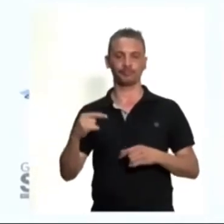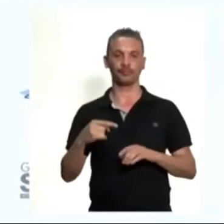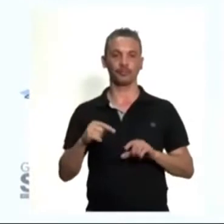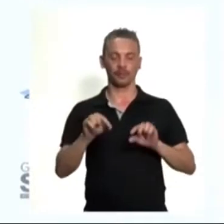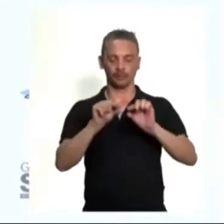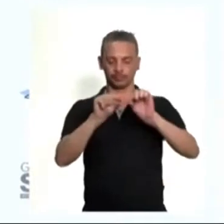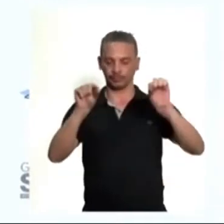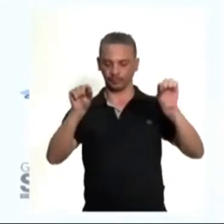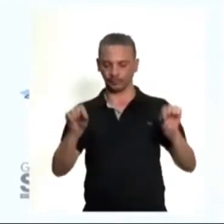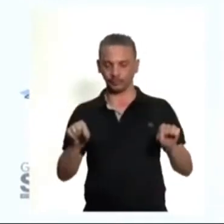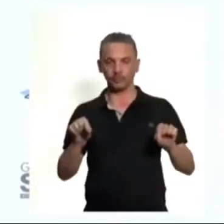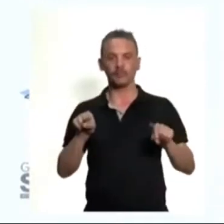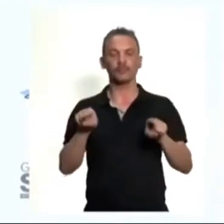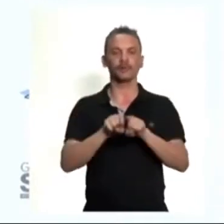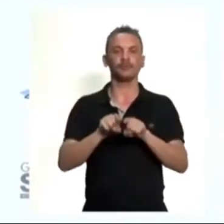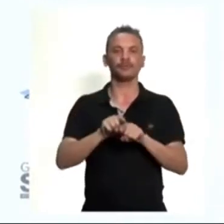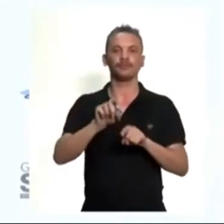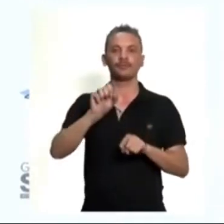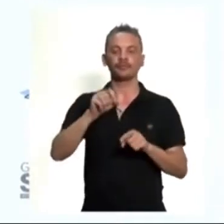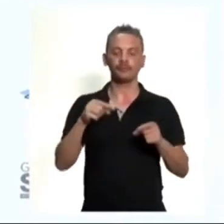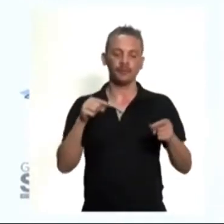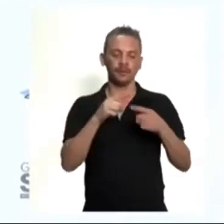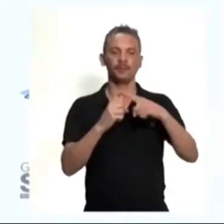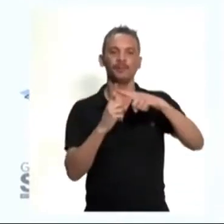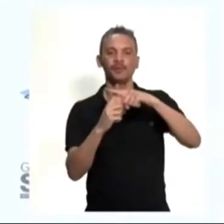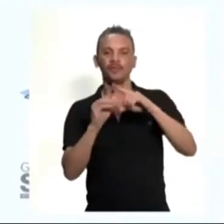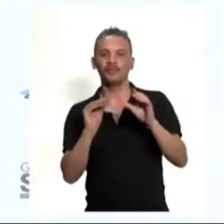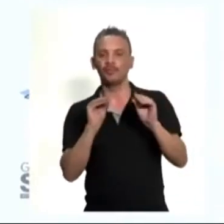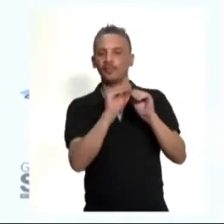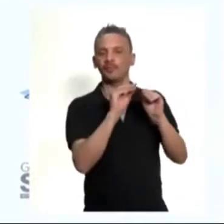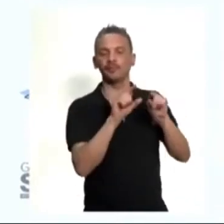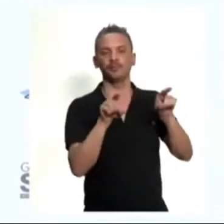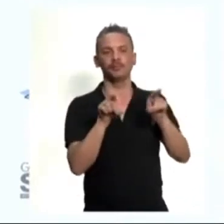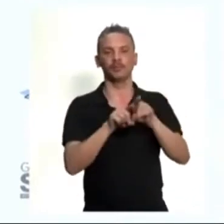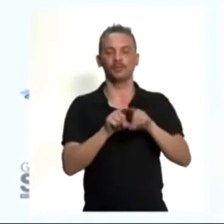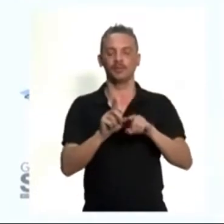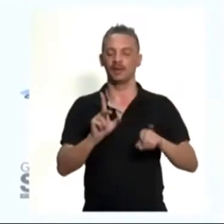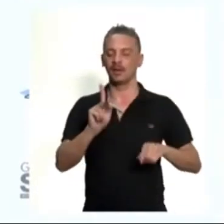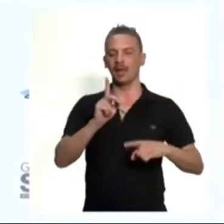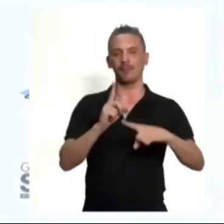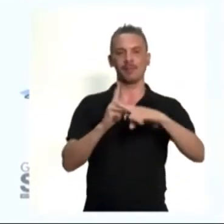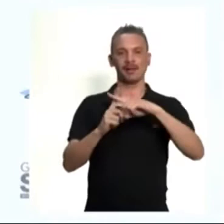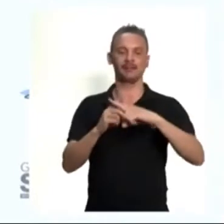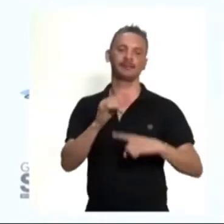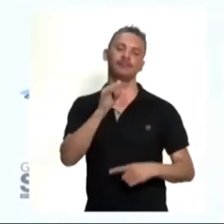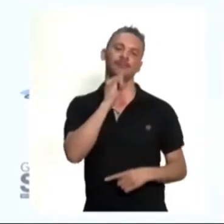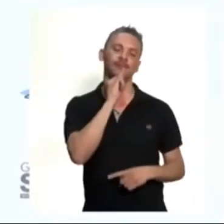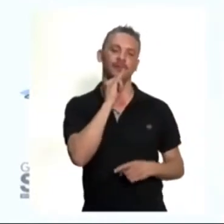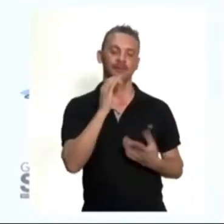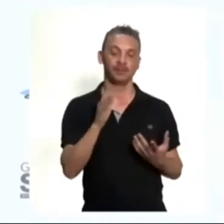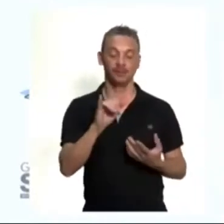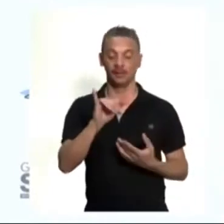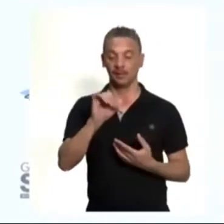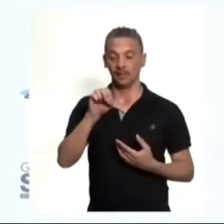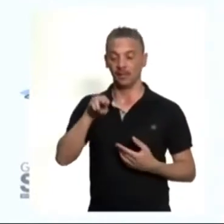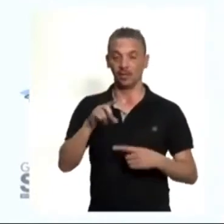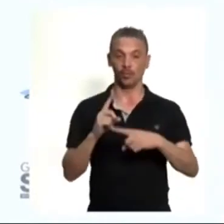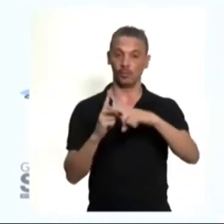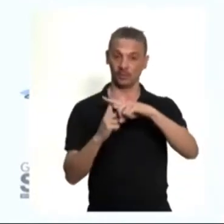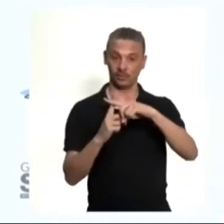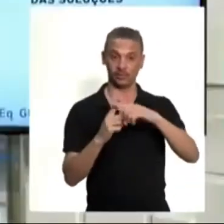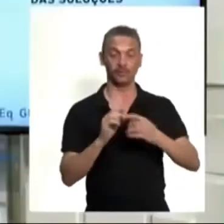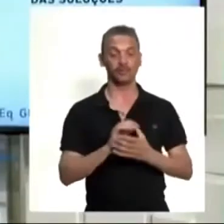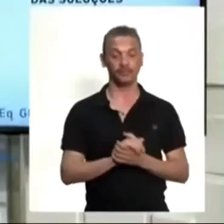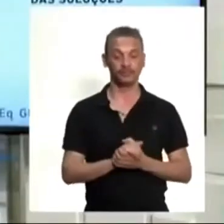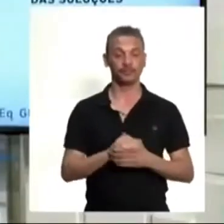Ela injeta um pouquinho de carguinha positiva aqui dentro. Né? Tipo K+, por exemplo, tipo potássio, um íon positivo, um cátion, né?